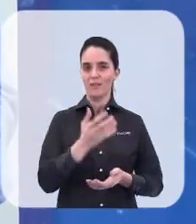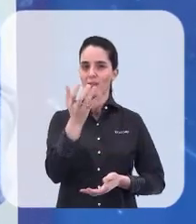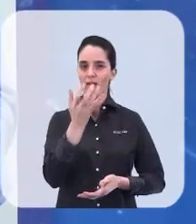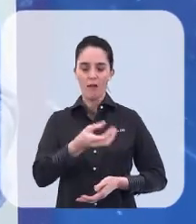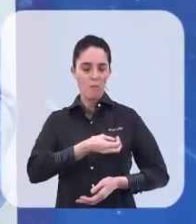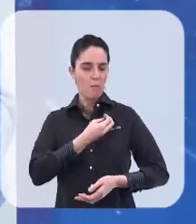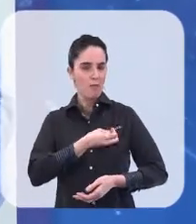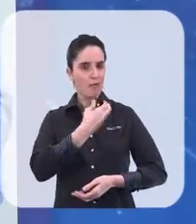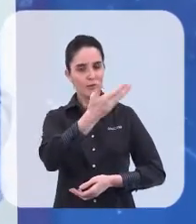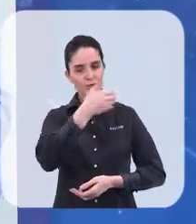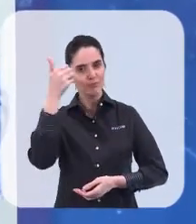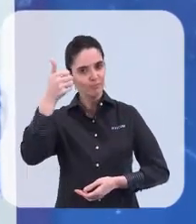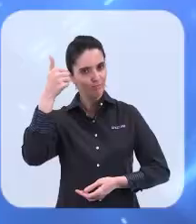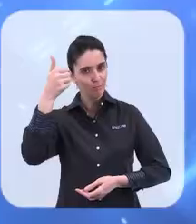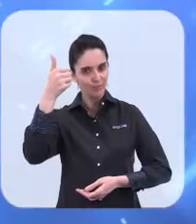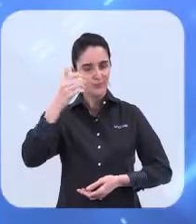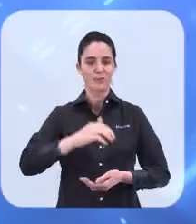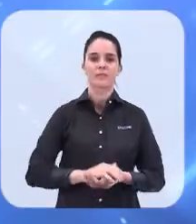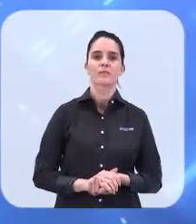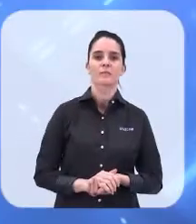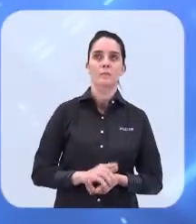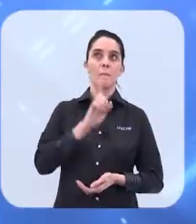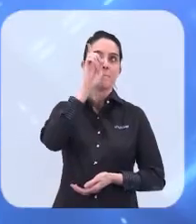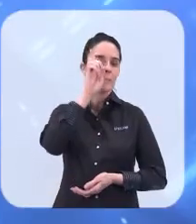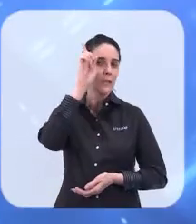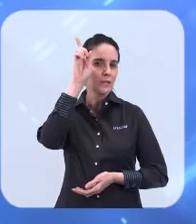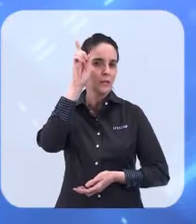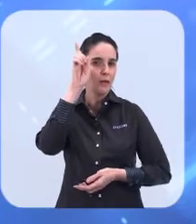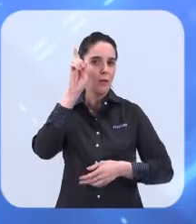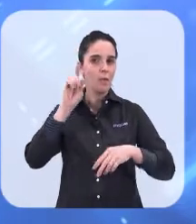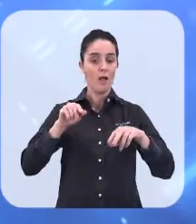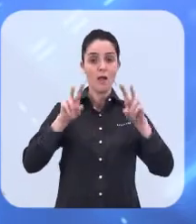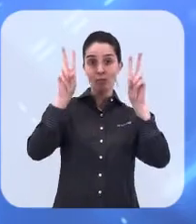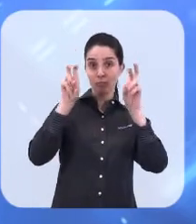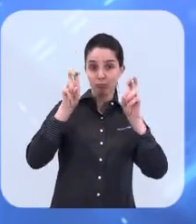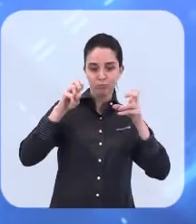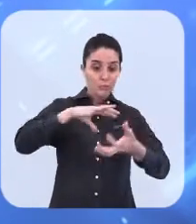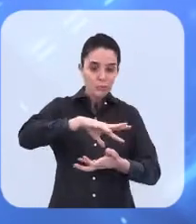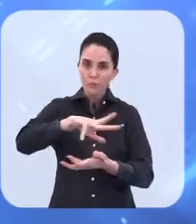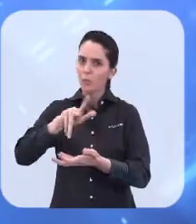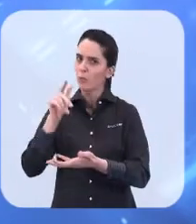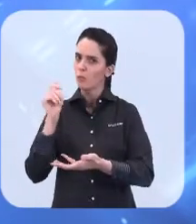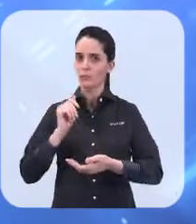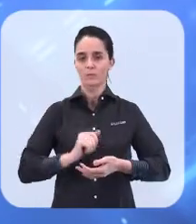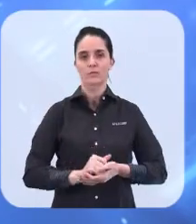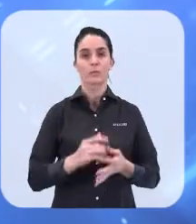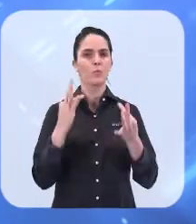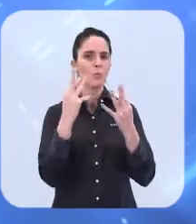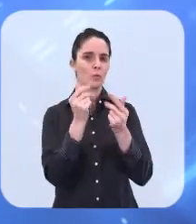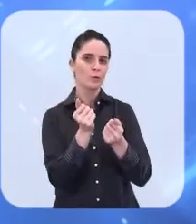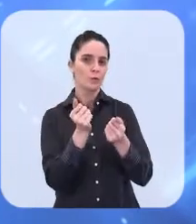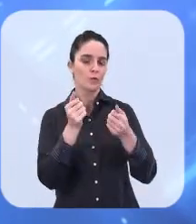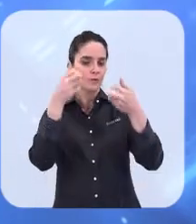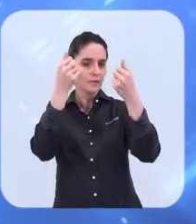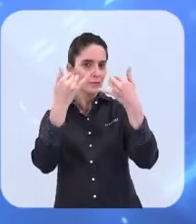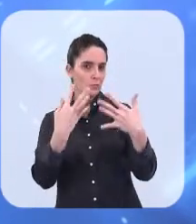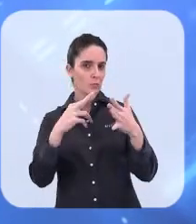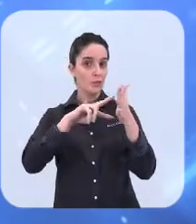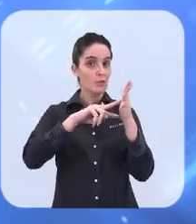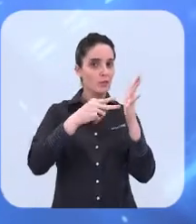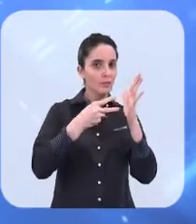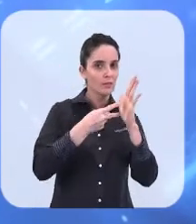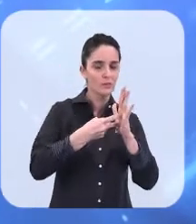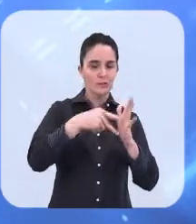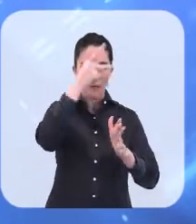ter uma vida cada vez melhor. Mastermind é uma expressão mundial, utilizada para designar aquelas pessoas que